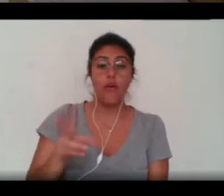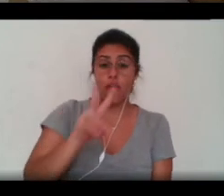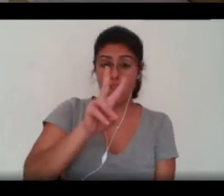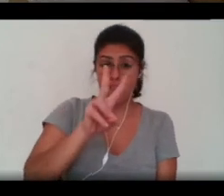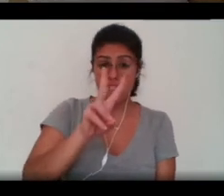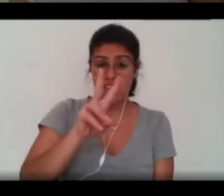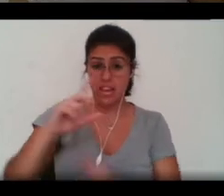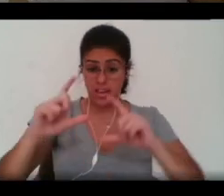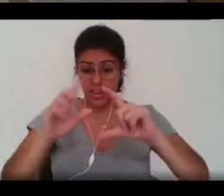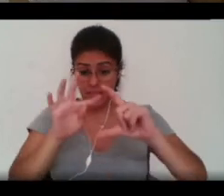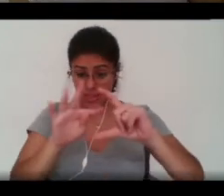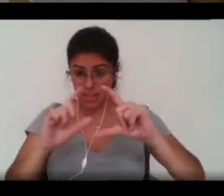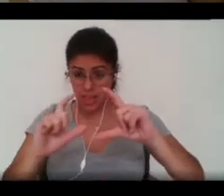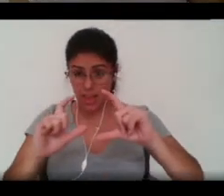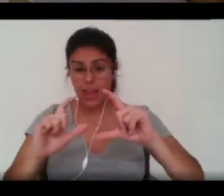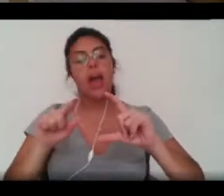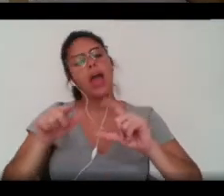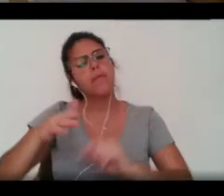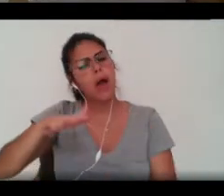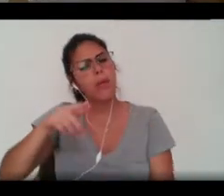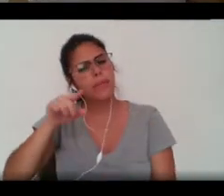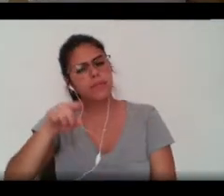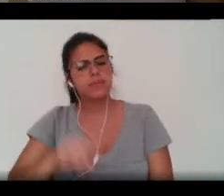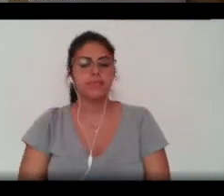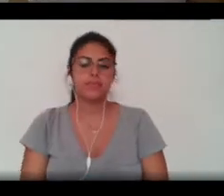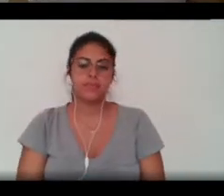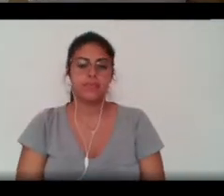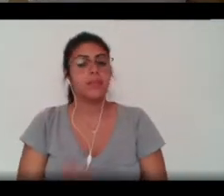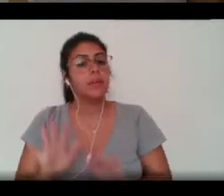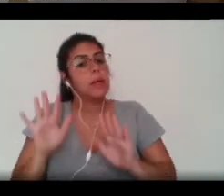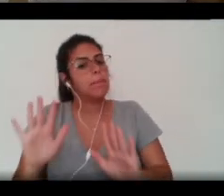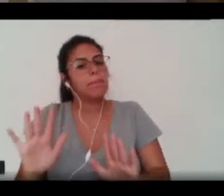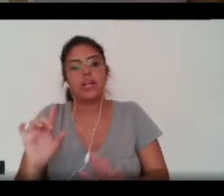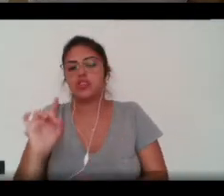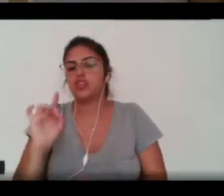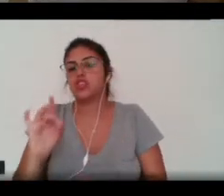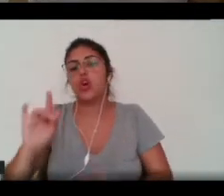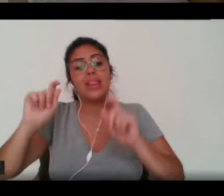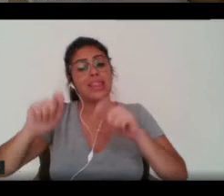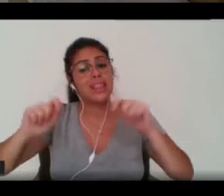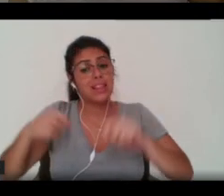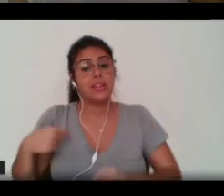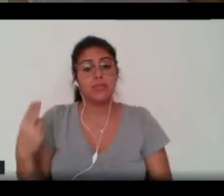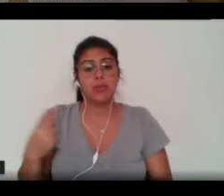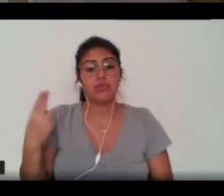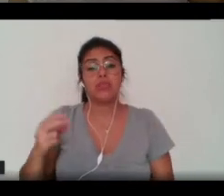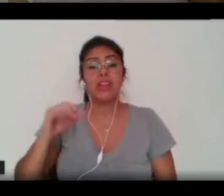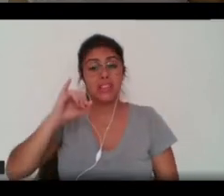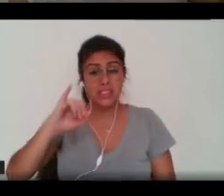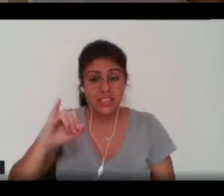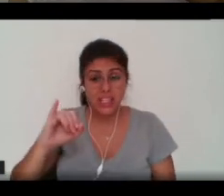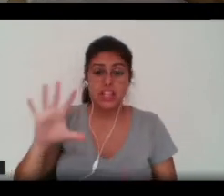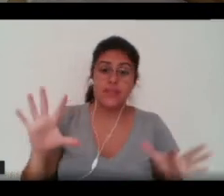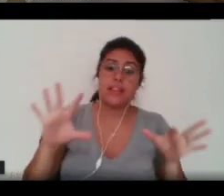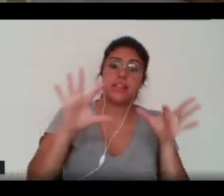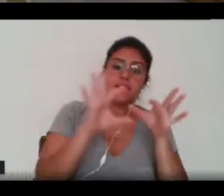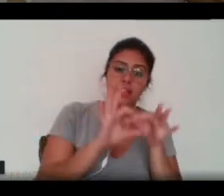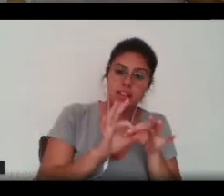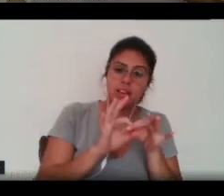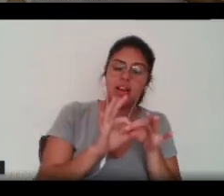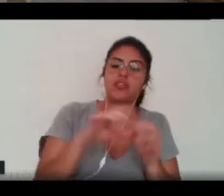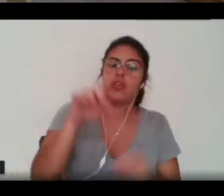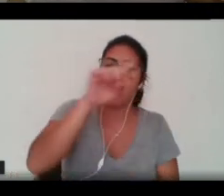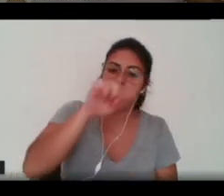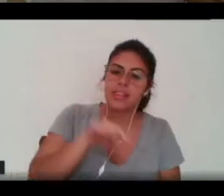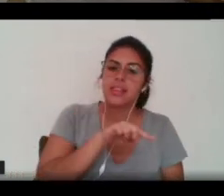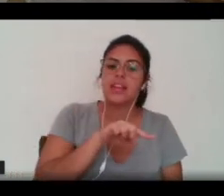eu só posso usar usando os limites de integração com o tempo de 1